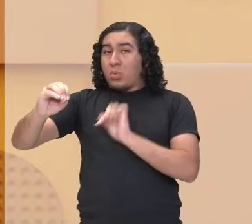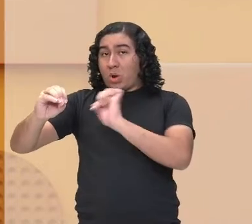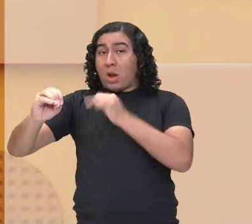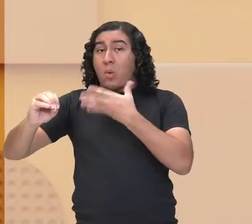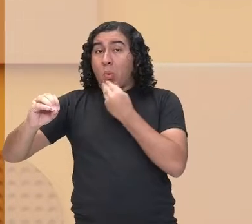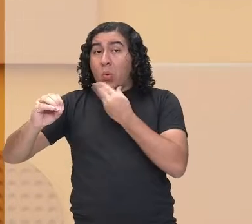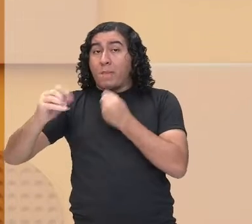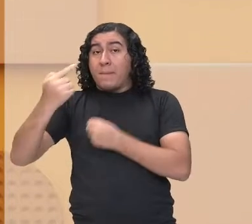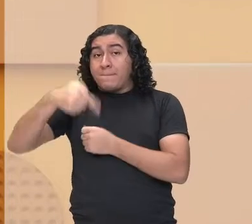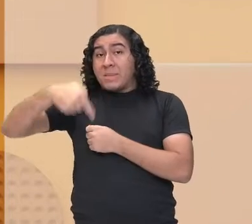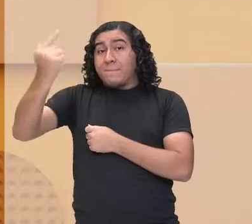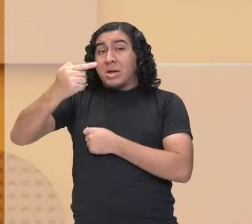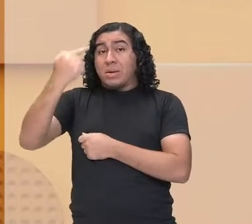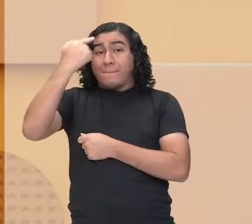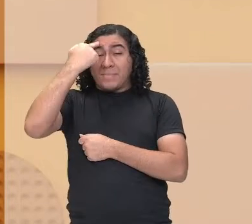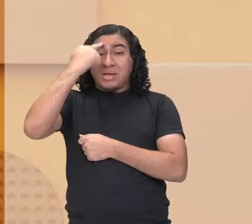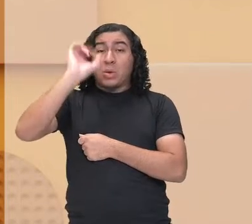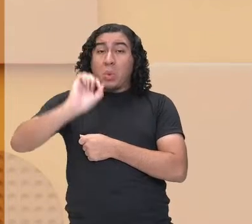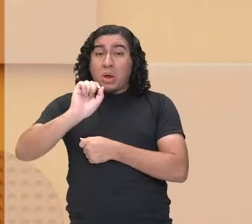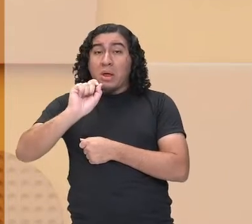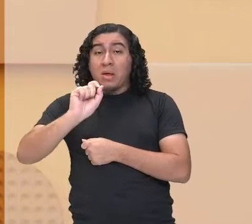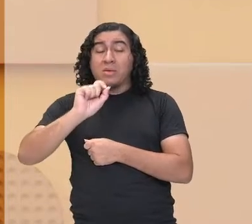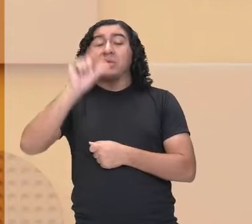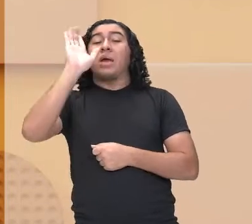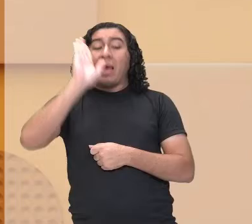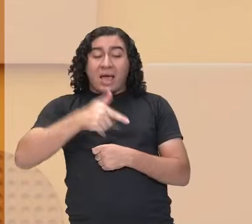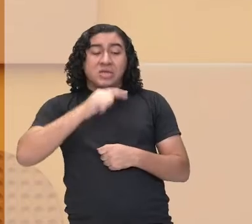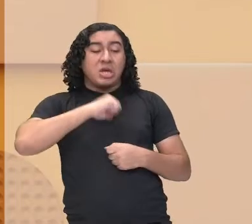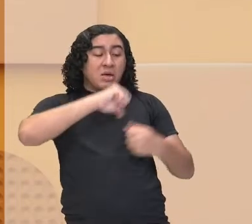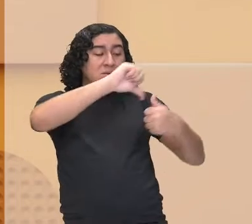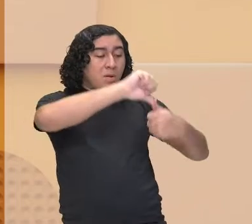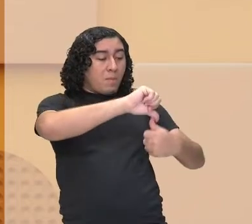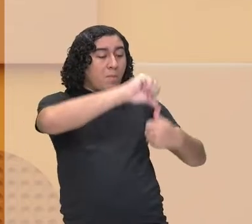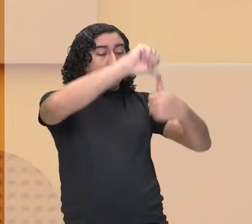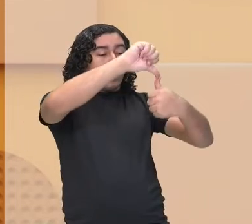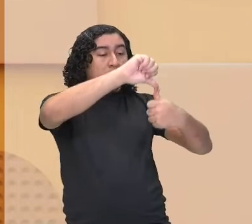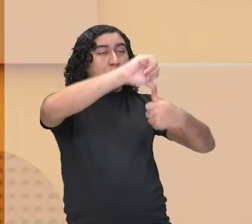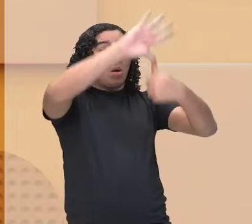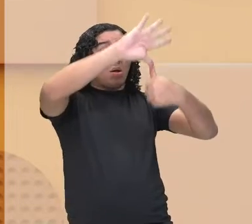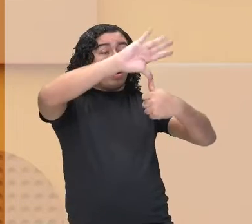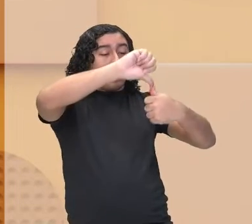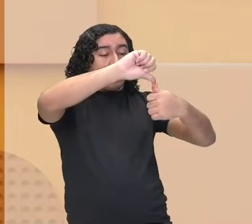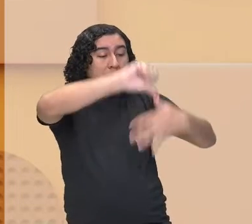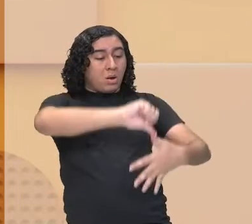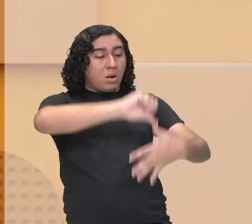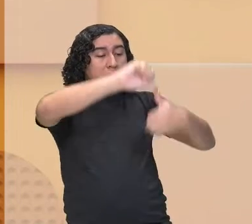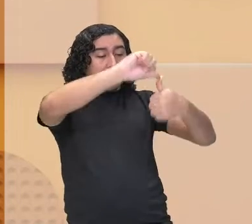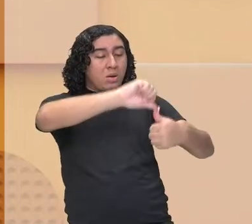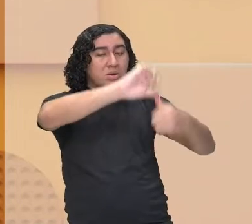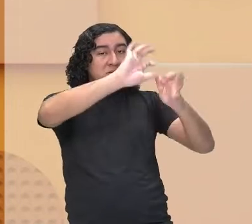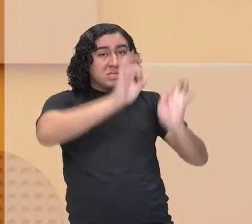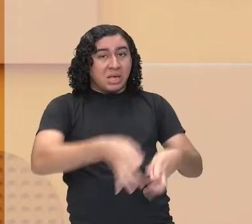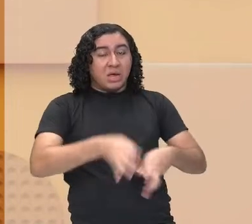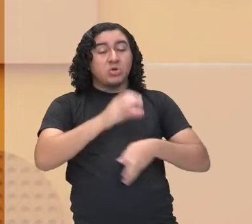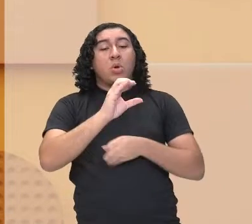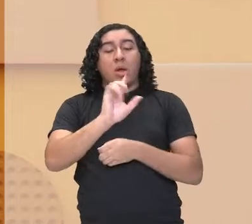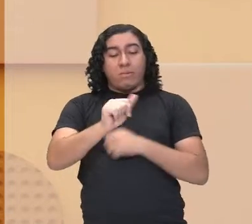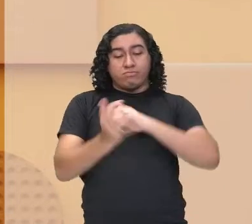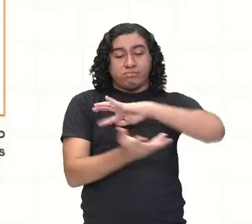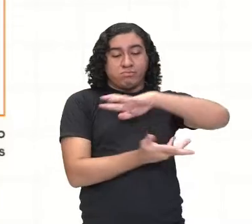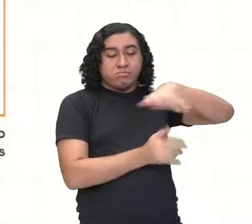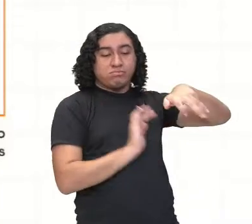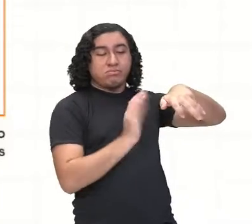teria sido o primeiro a identificar essas novas terras como sendo continentes, certo? Então,